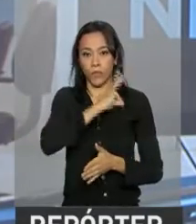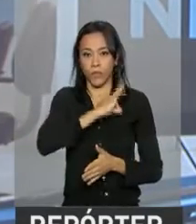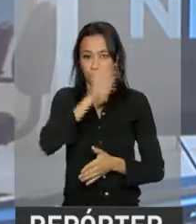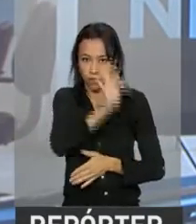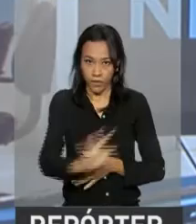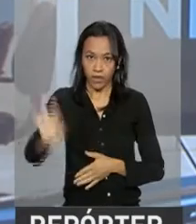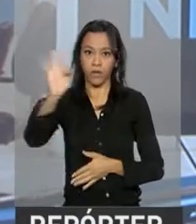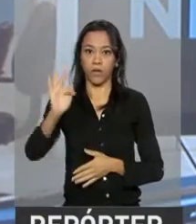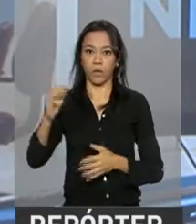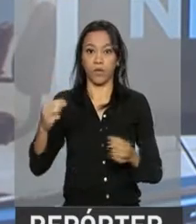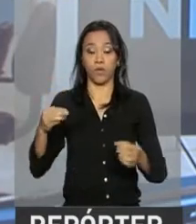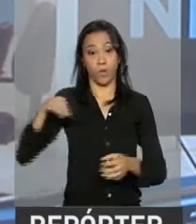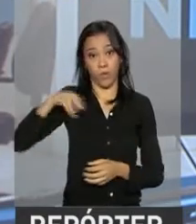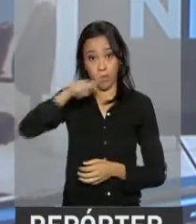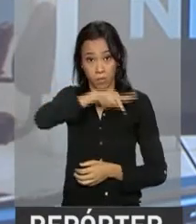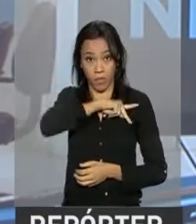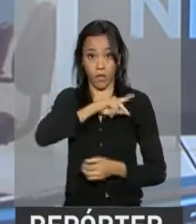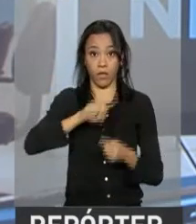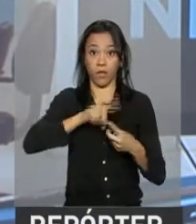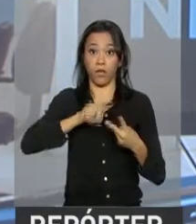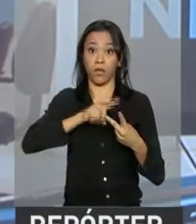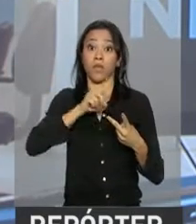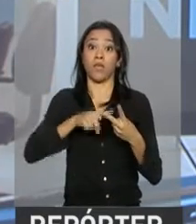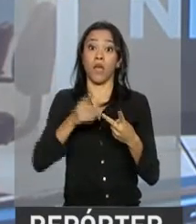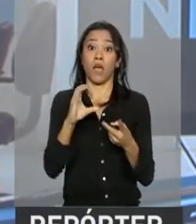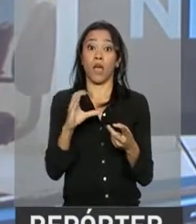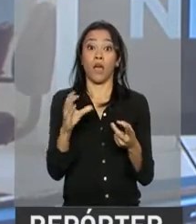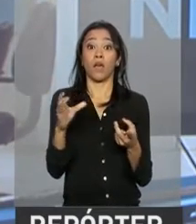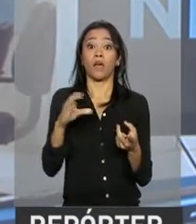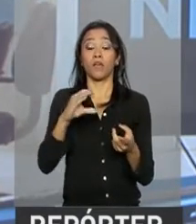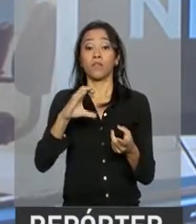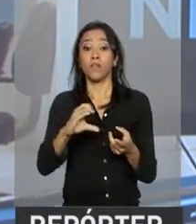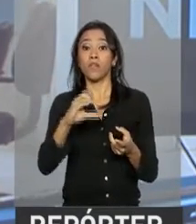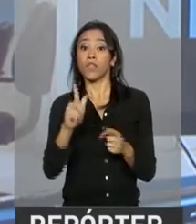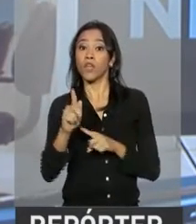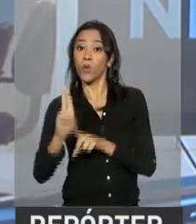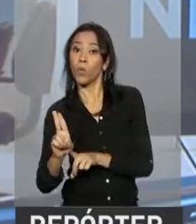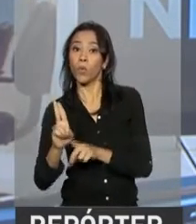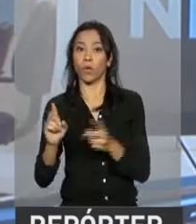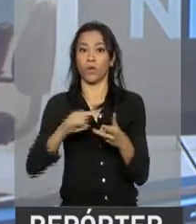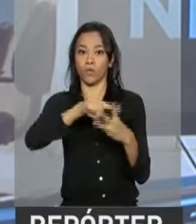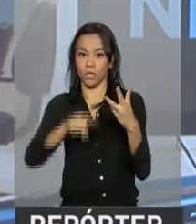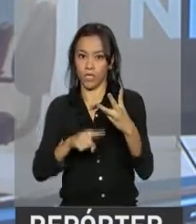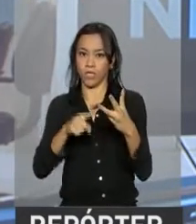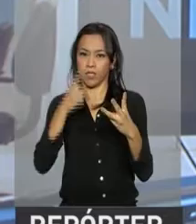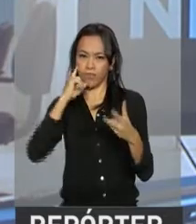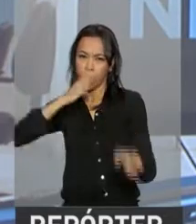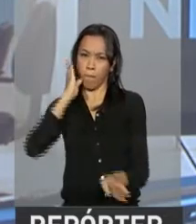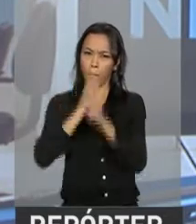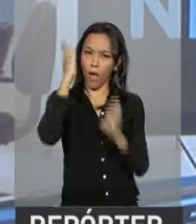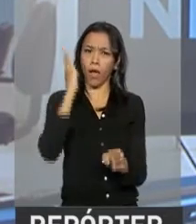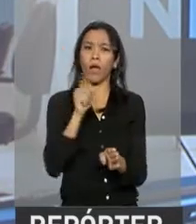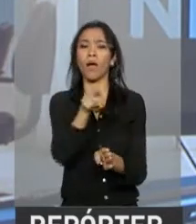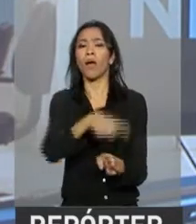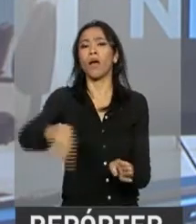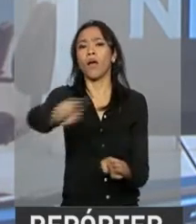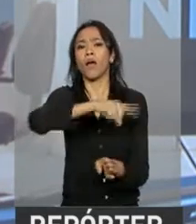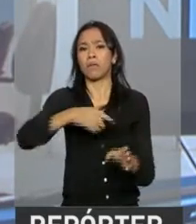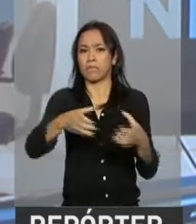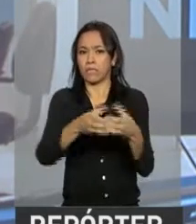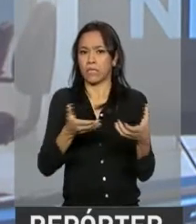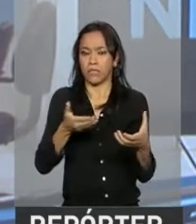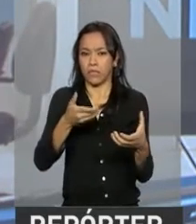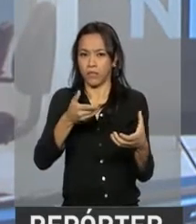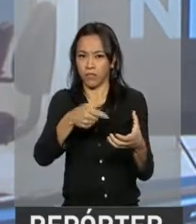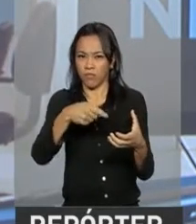federal ea controladoria geral da união deram início a uma operação para desarticular uma quadrilha responsável por